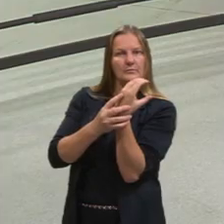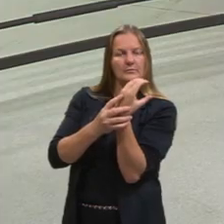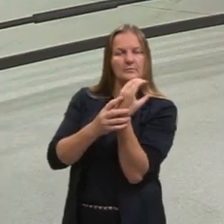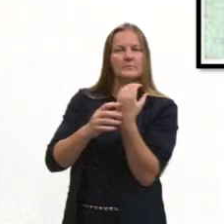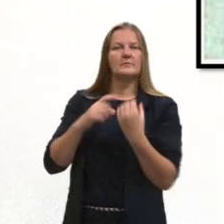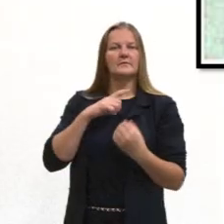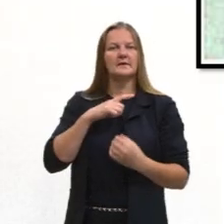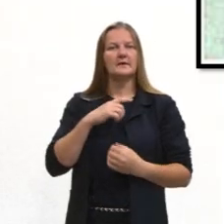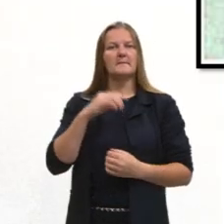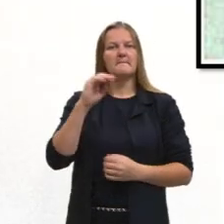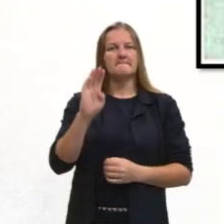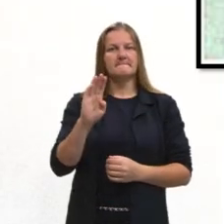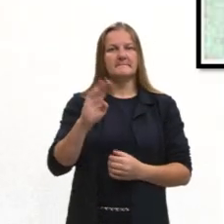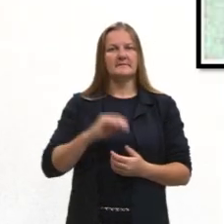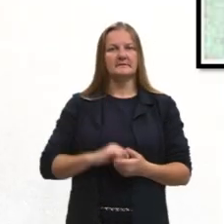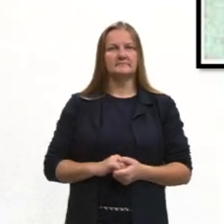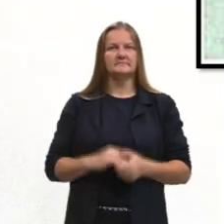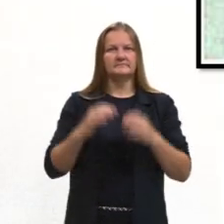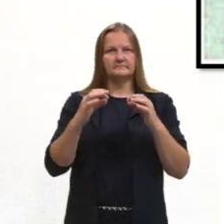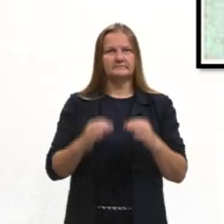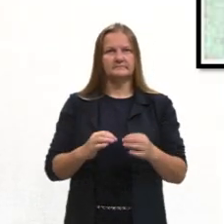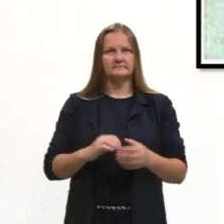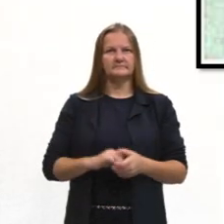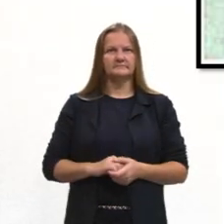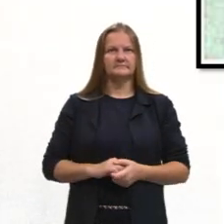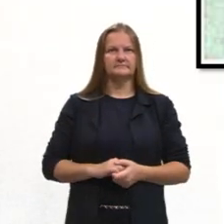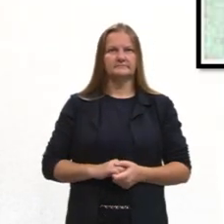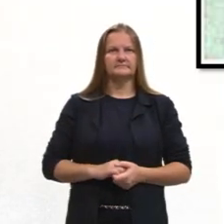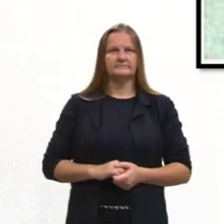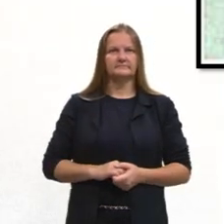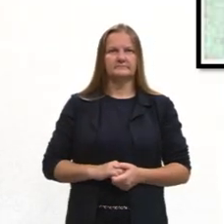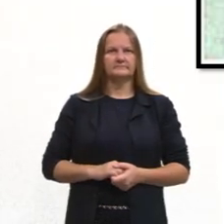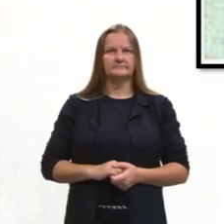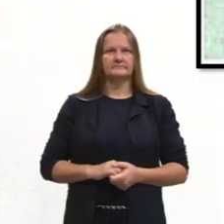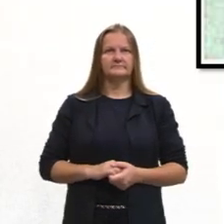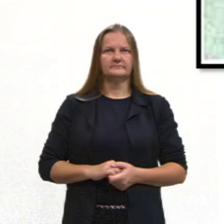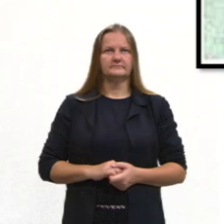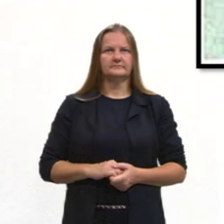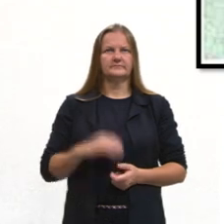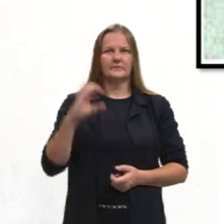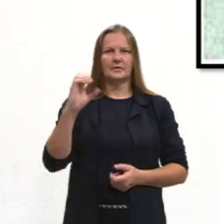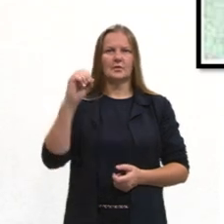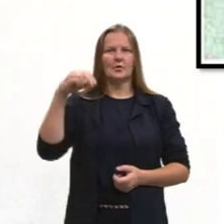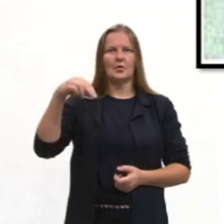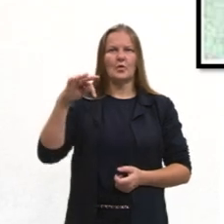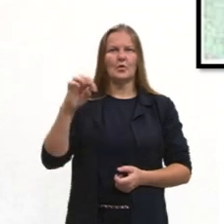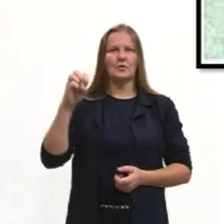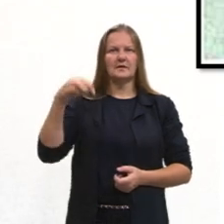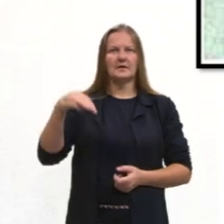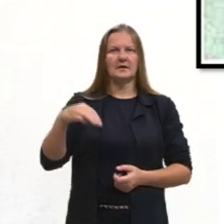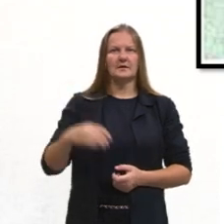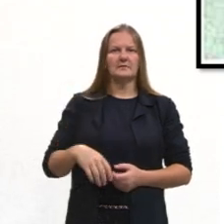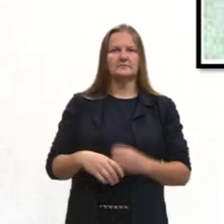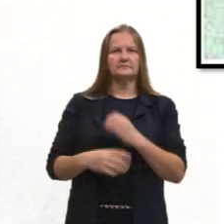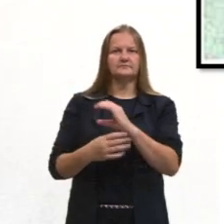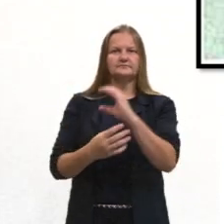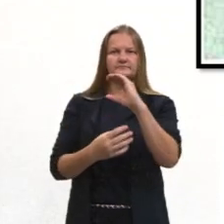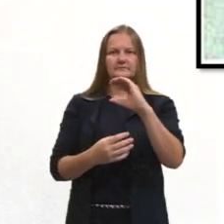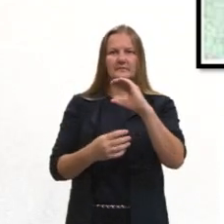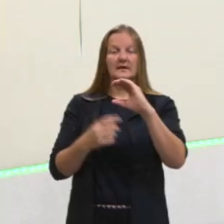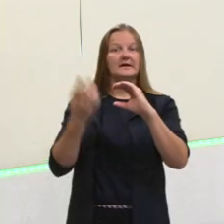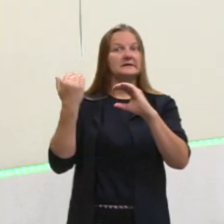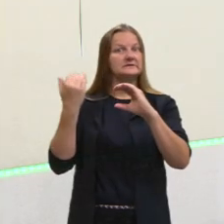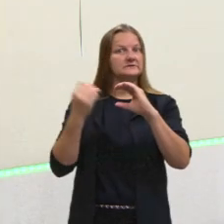que a gente possa utilizar o símbolo da forma correta então Aqui nós temos o contem como sendo este símbolo aqui ok